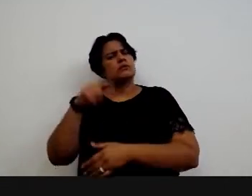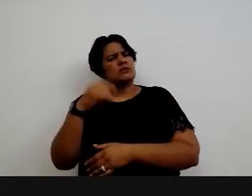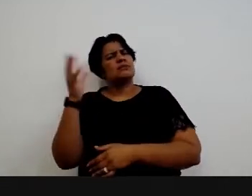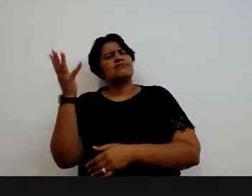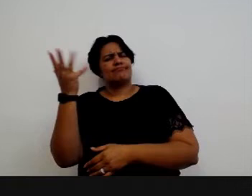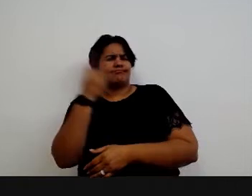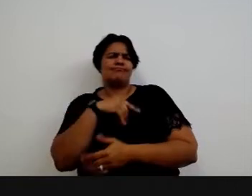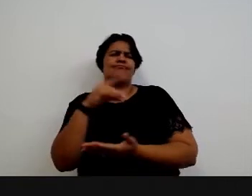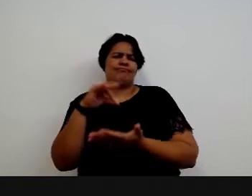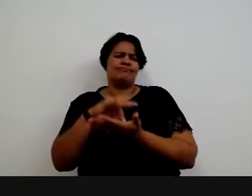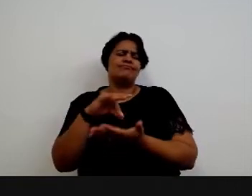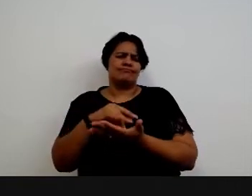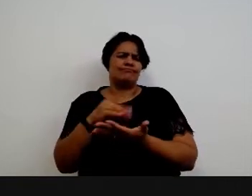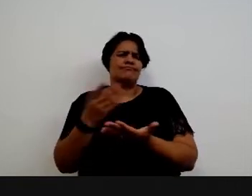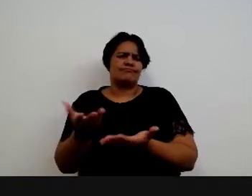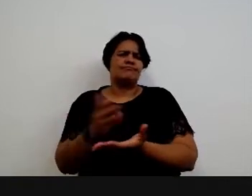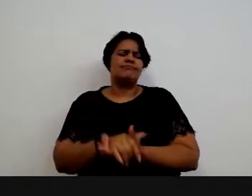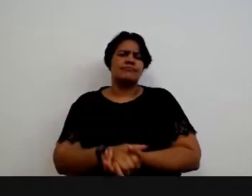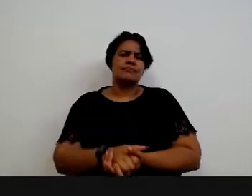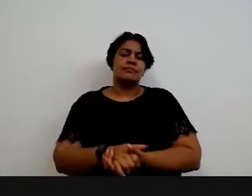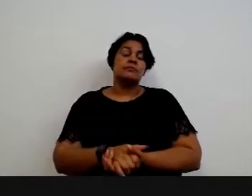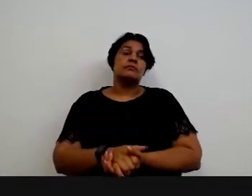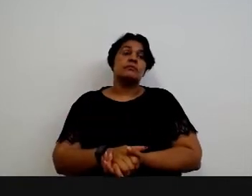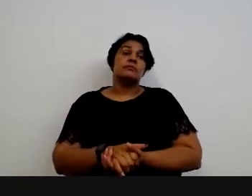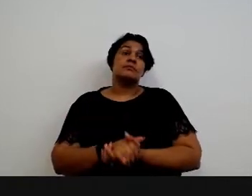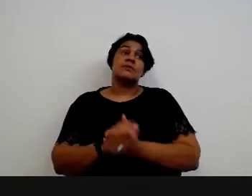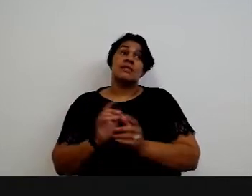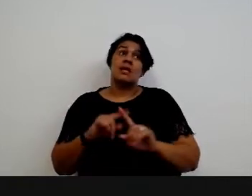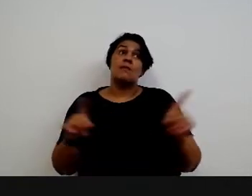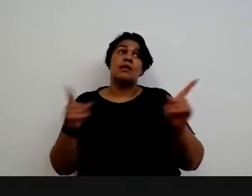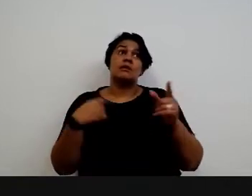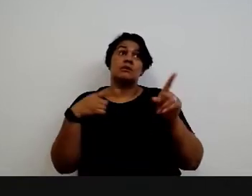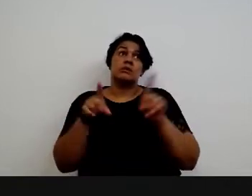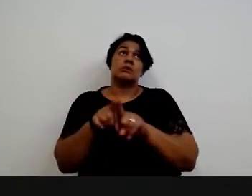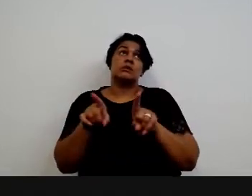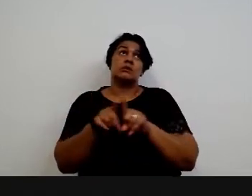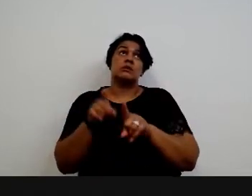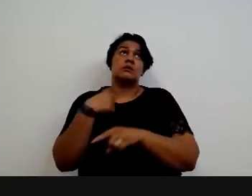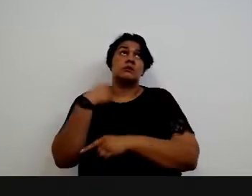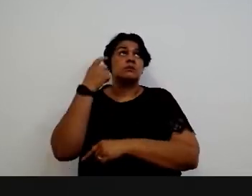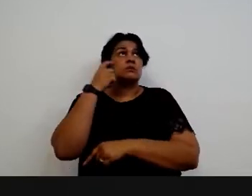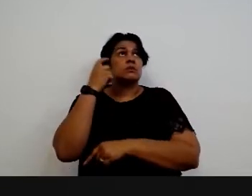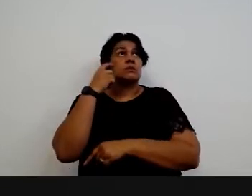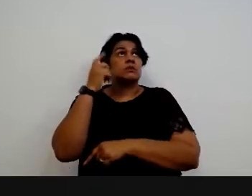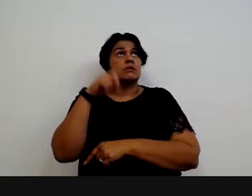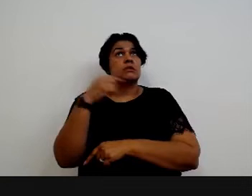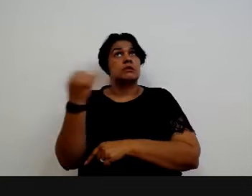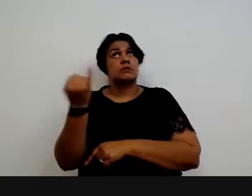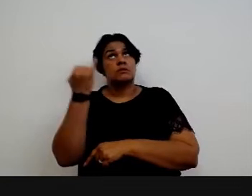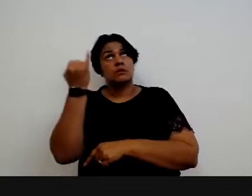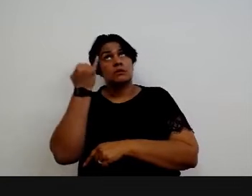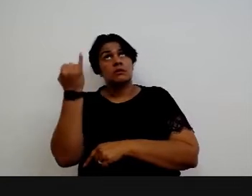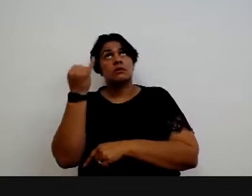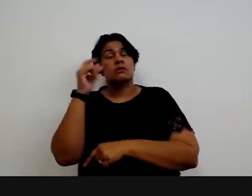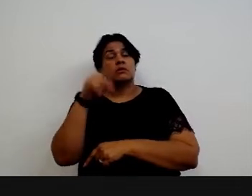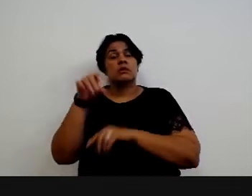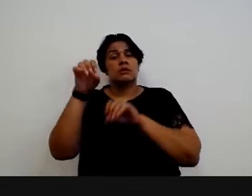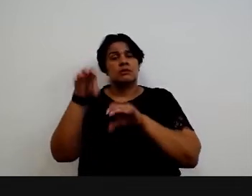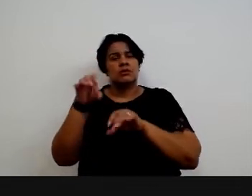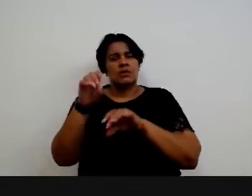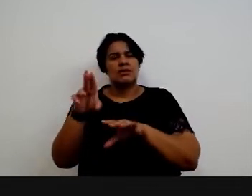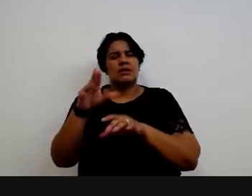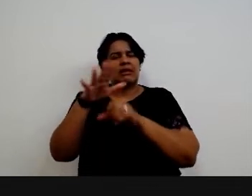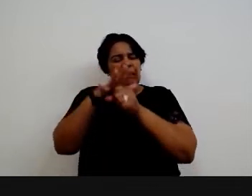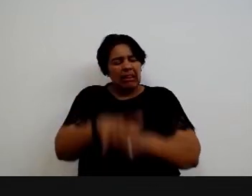lindo, mas também me ocorre, né, da importância também de uma educação que não mata